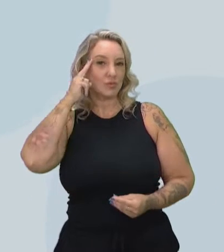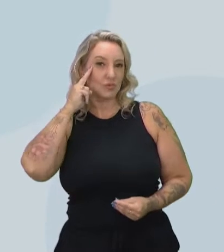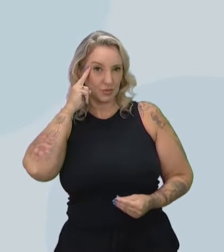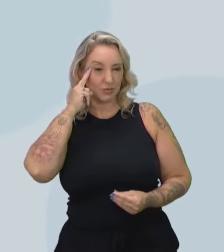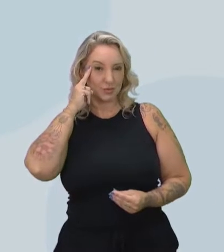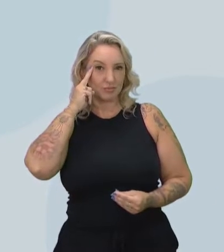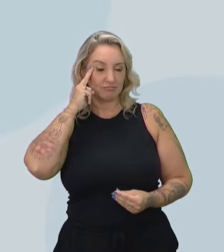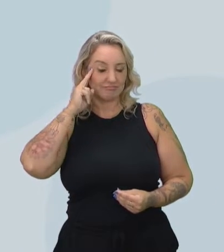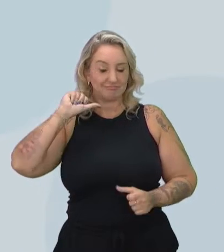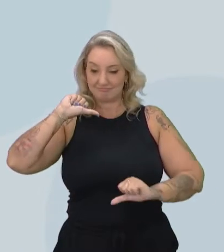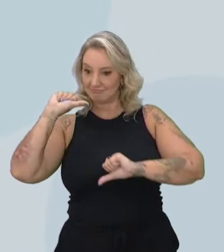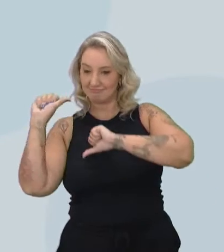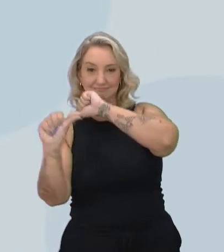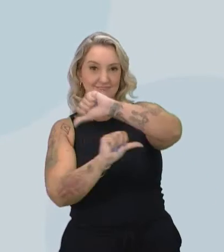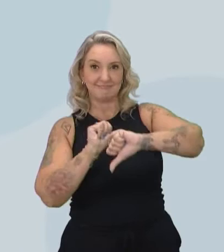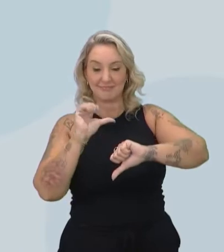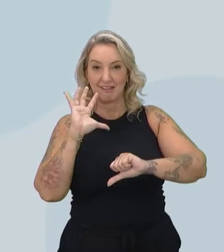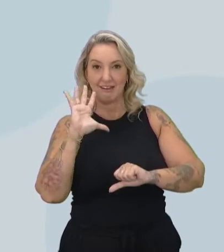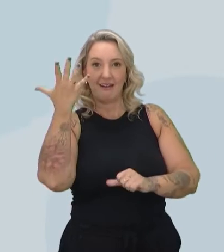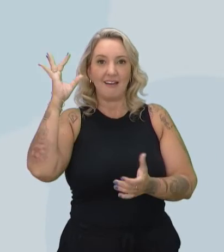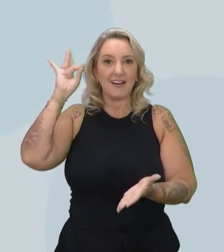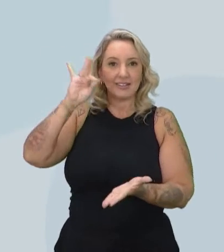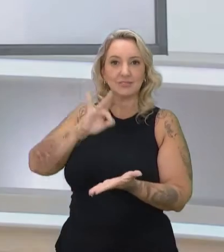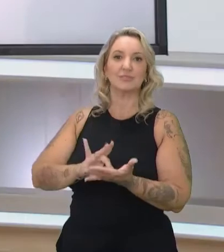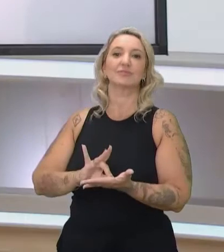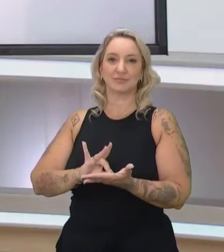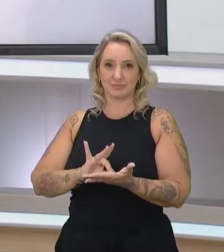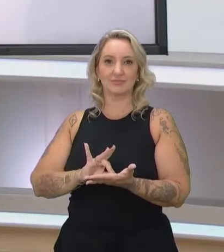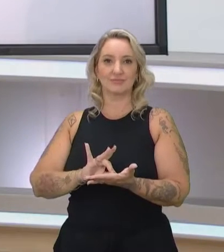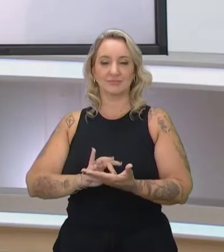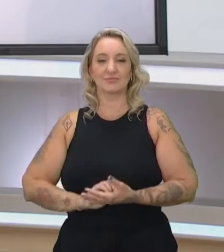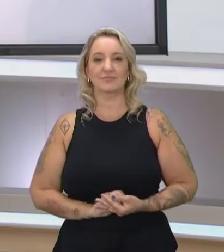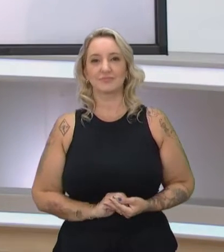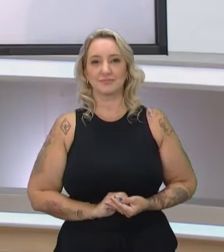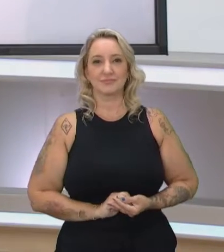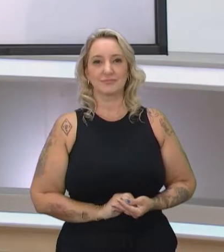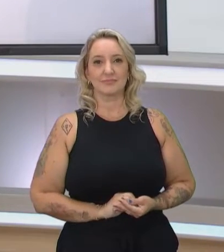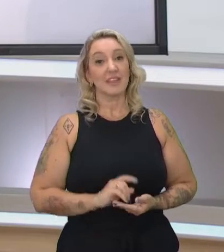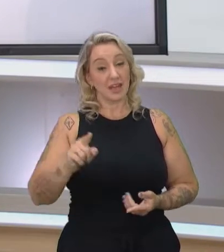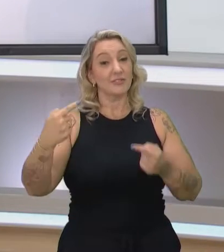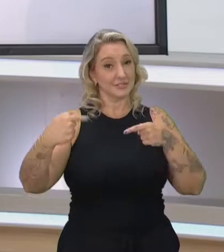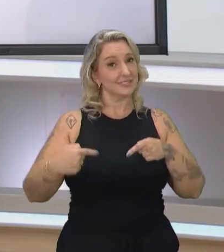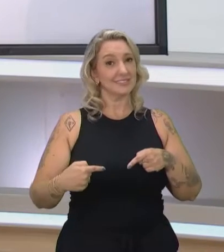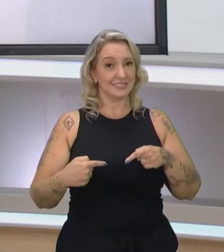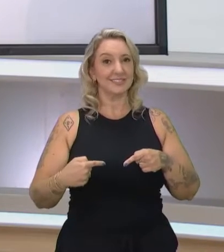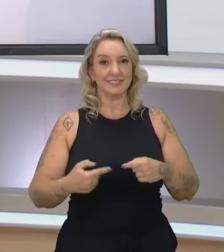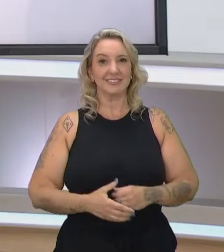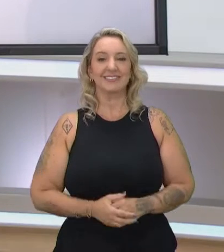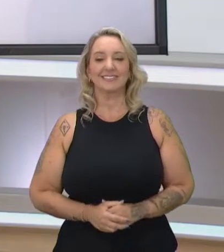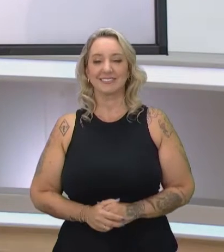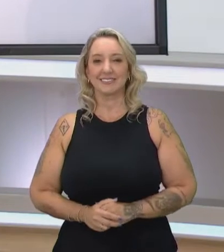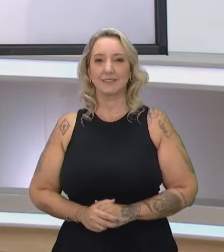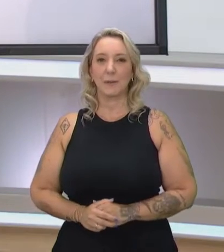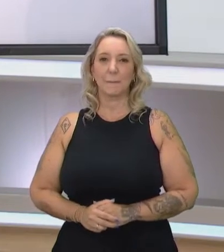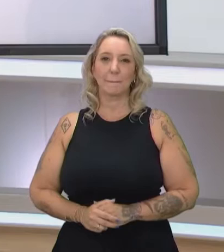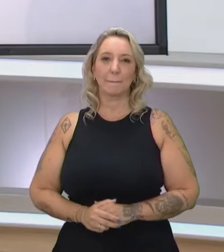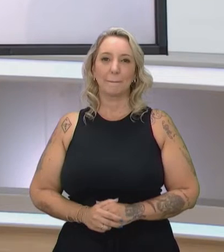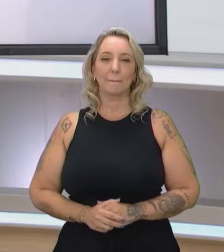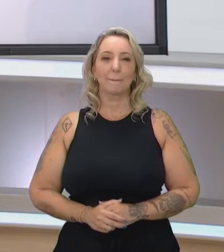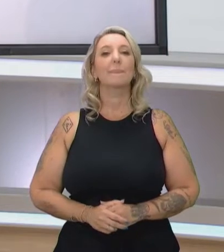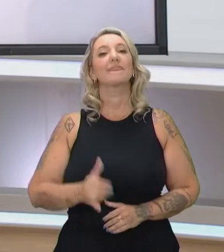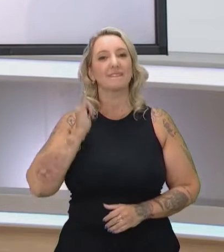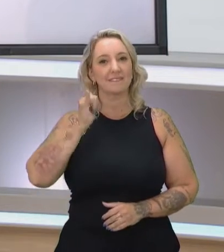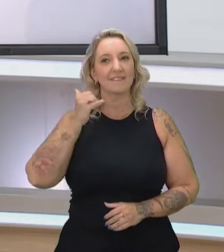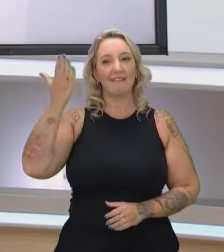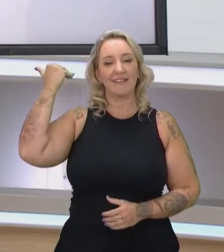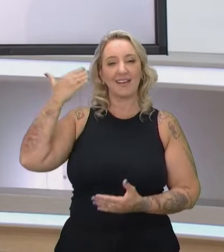sonho aí em ação? Como fazer esse sonho se tornar realidade? Esse é o desafio, né? E como eu já falei